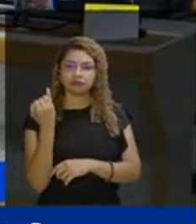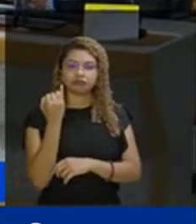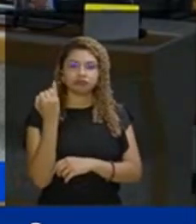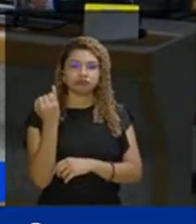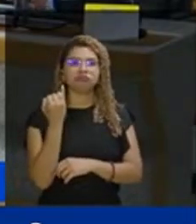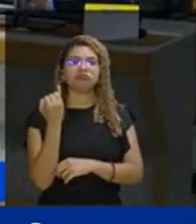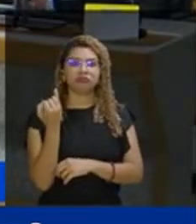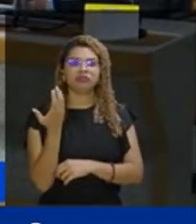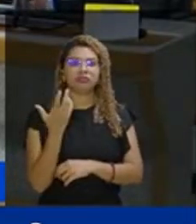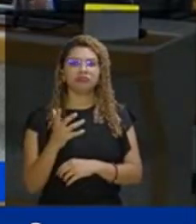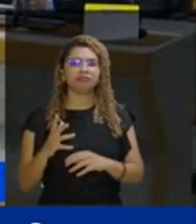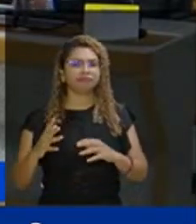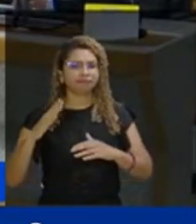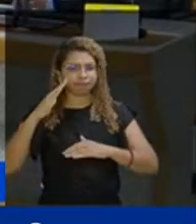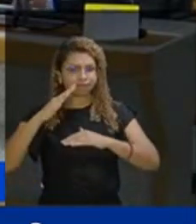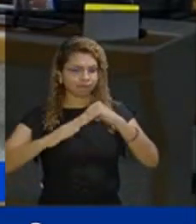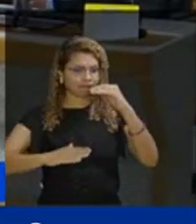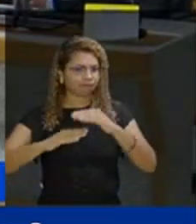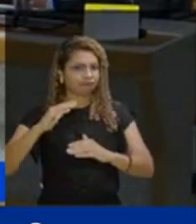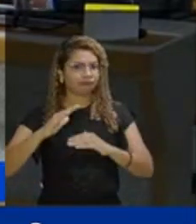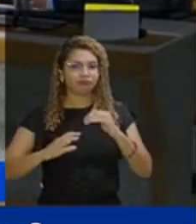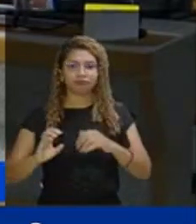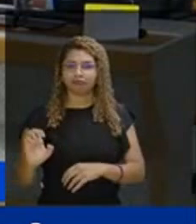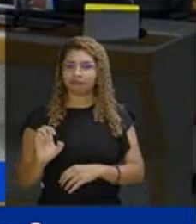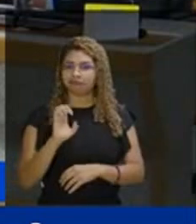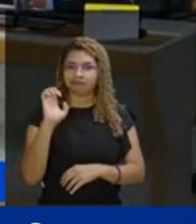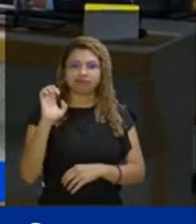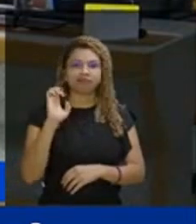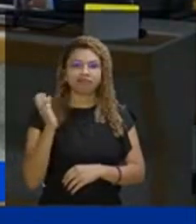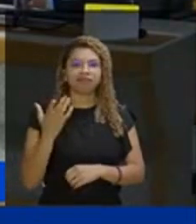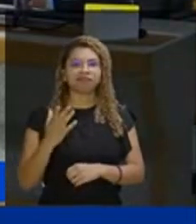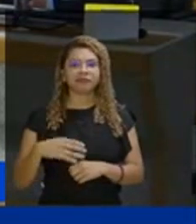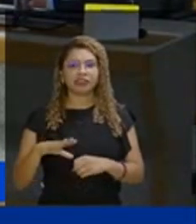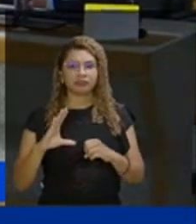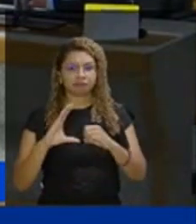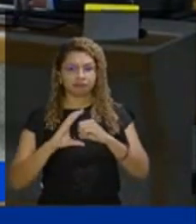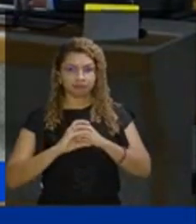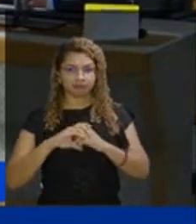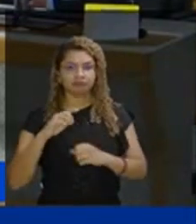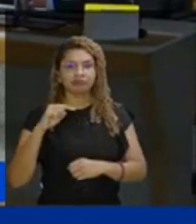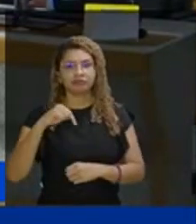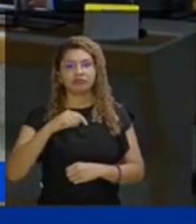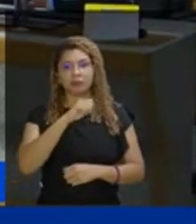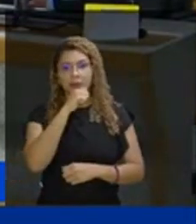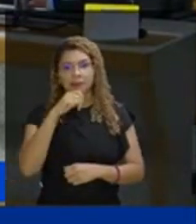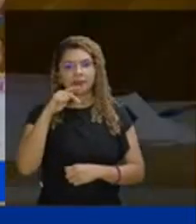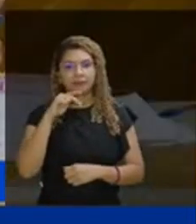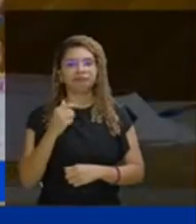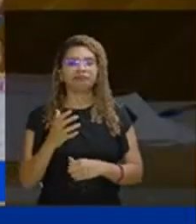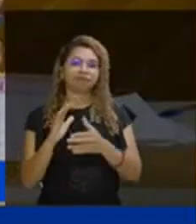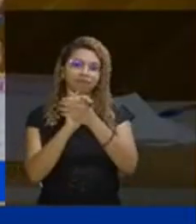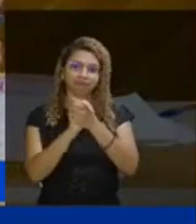tão salutar aqui para o nosso Tribunal Regional Eleitoral. Parabéns, doutora Paola.